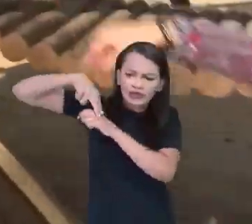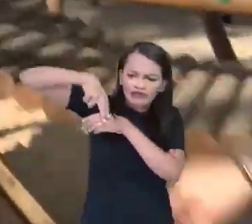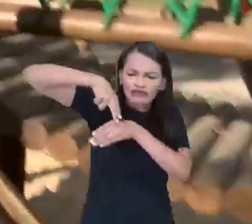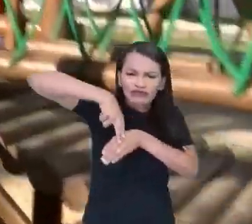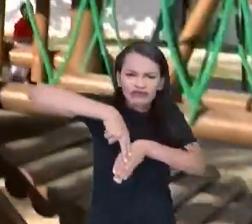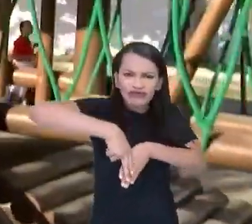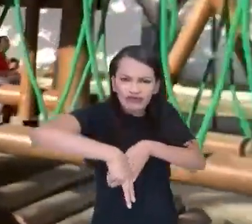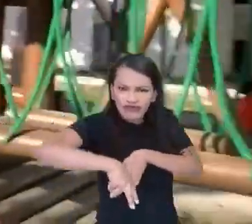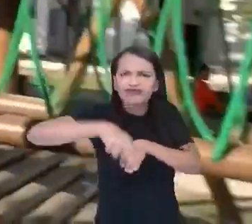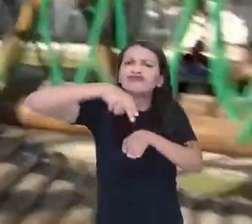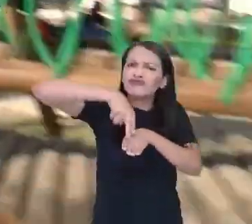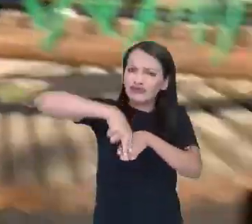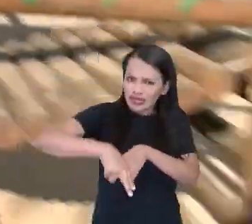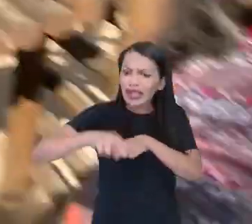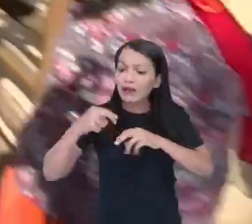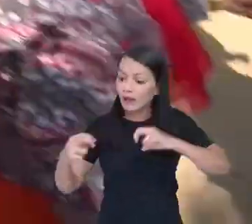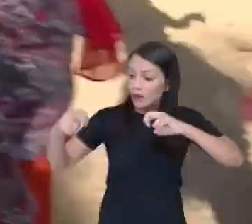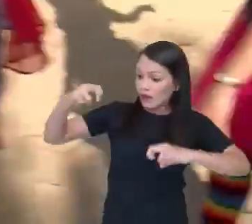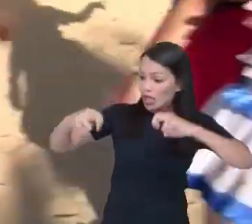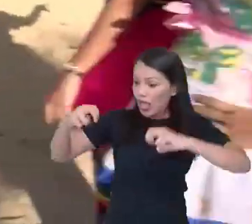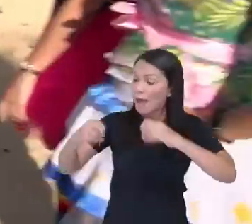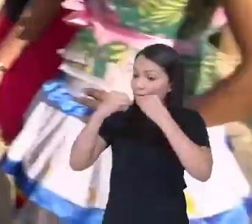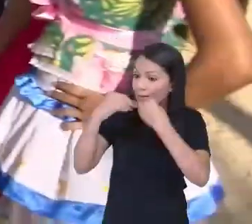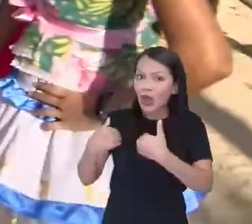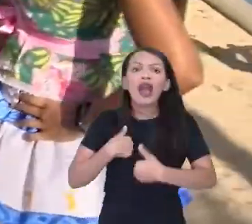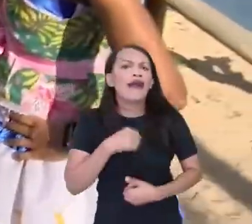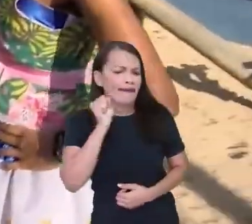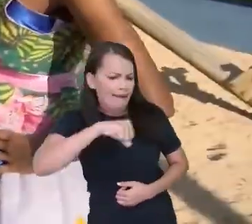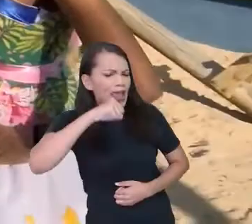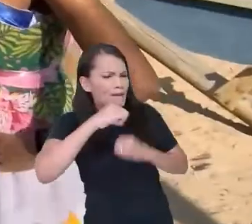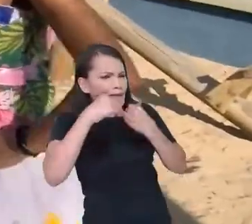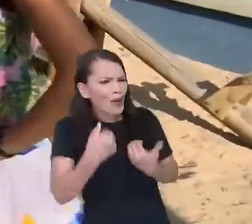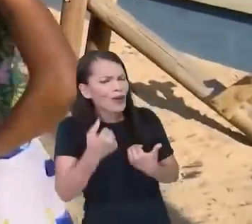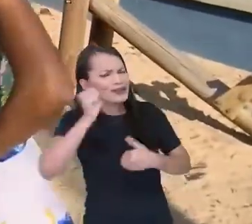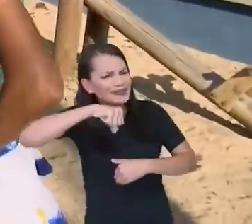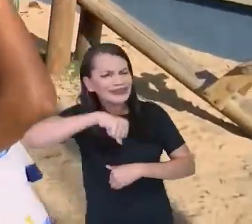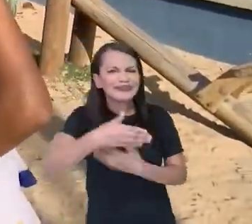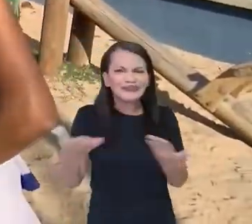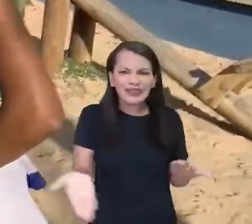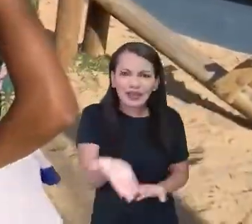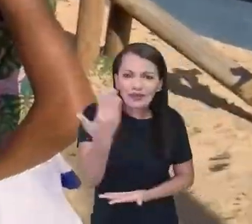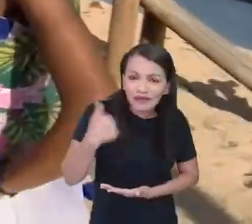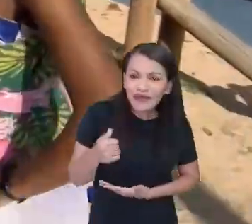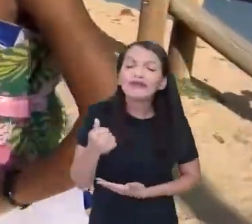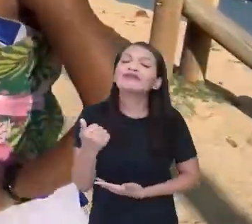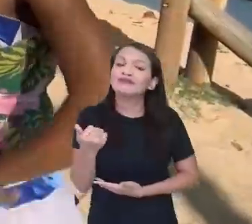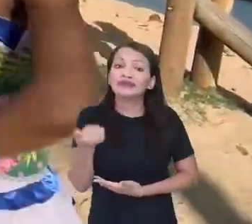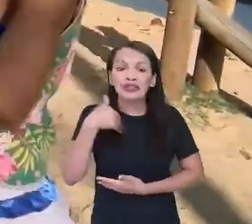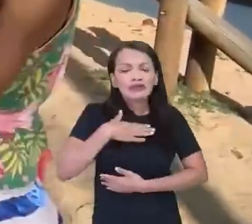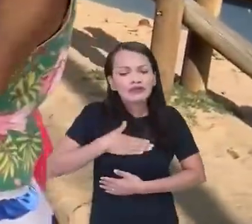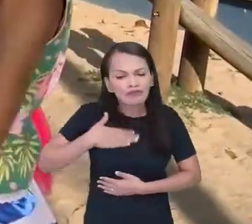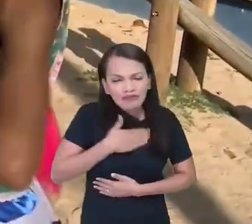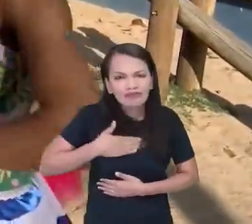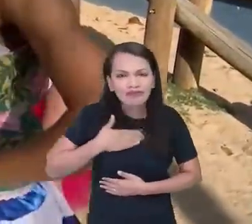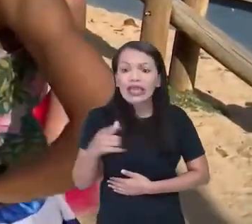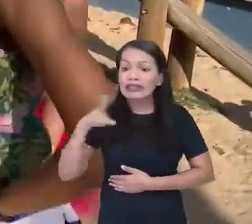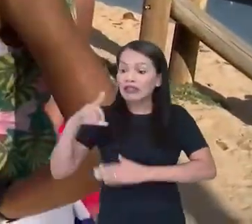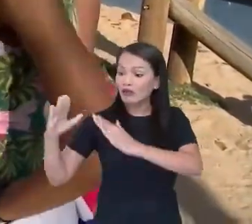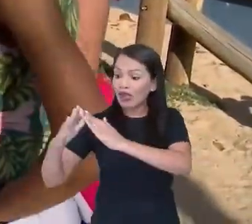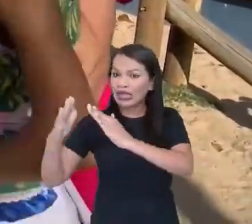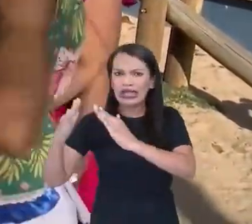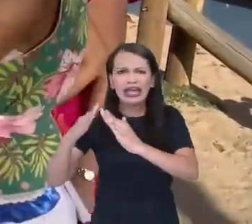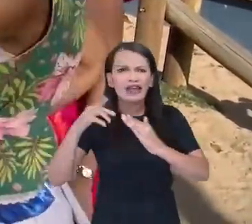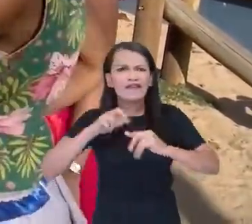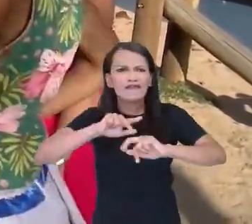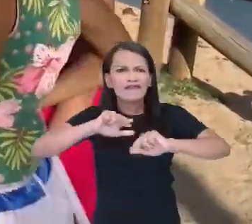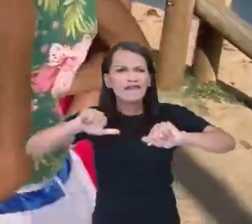Na gangorra. A gangorra é boa. É boa. É! É muito boa, é. Vamos e brincar. A gente brinca de quem, mãe? Oxe, tem a casinha. Oxe, aí, tem ó. Muita coisa pra a gente